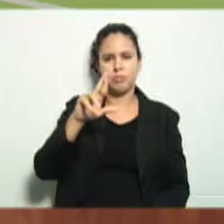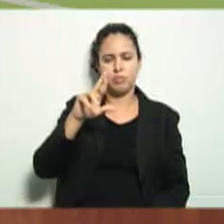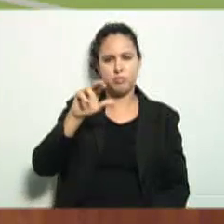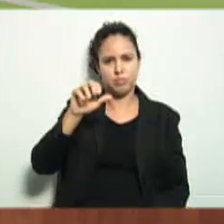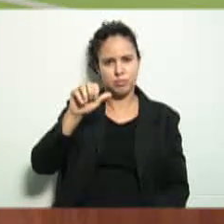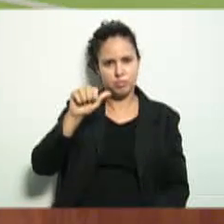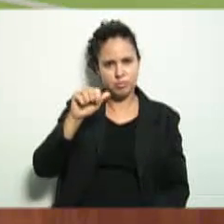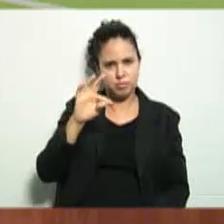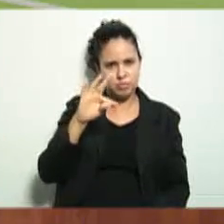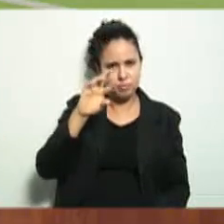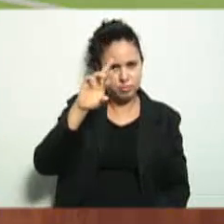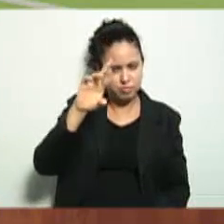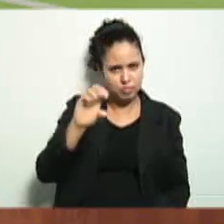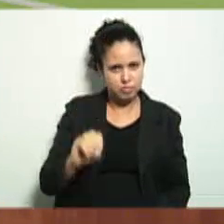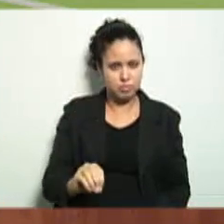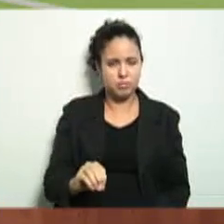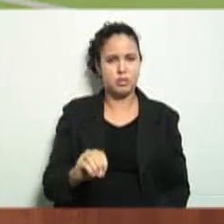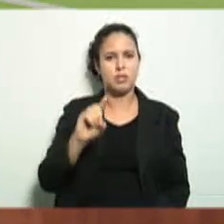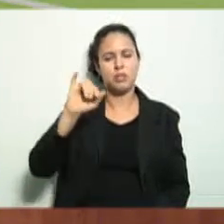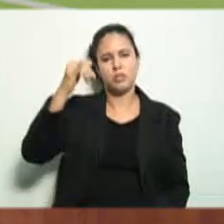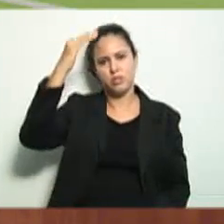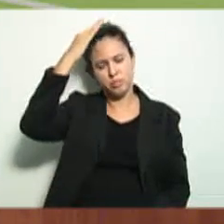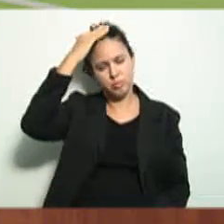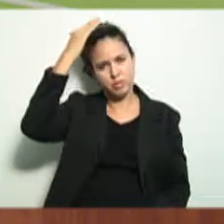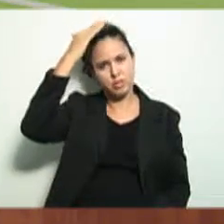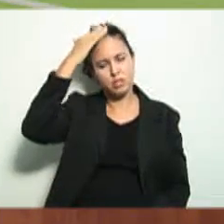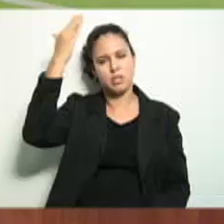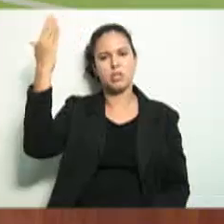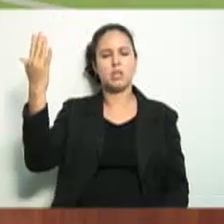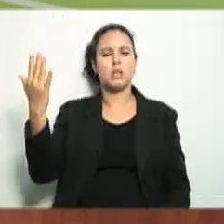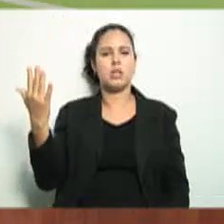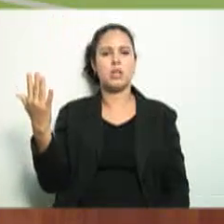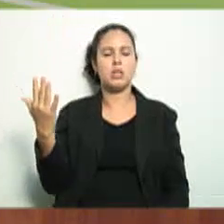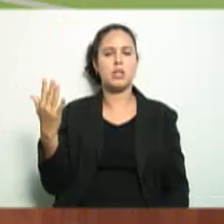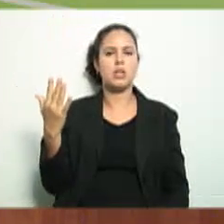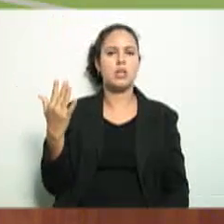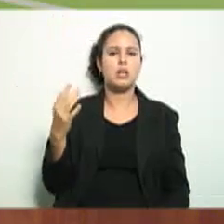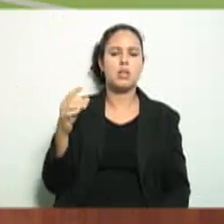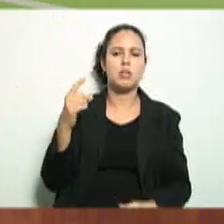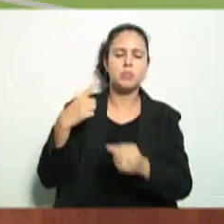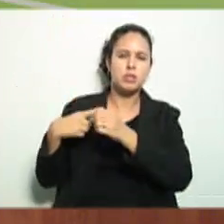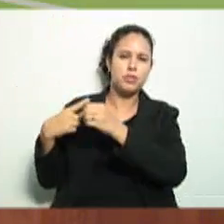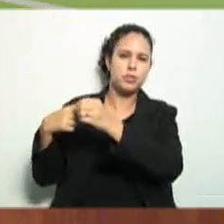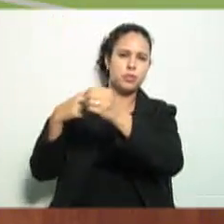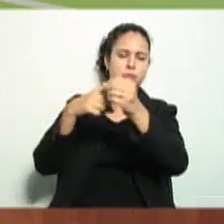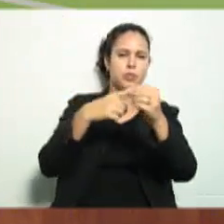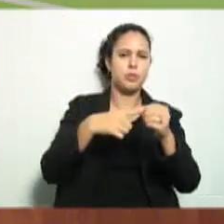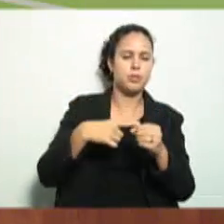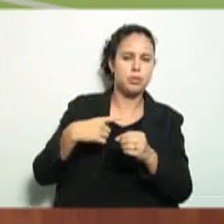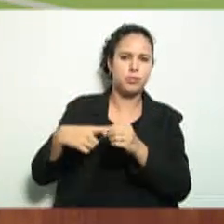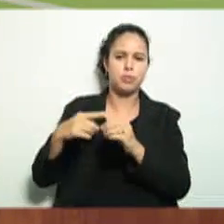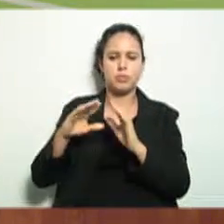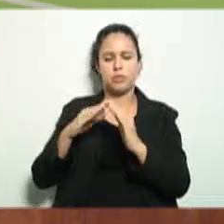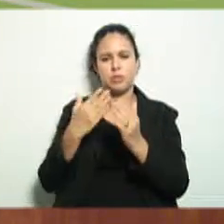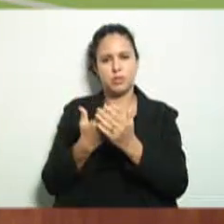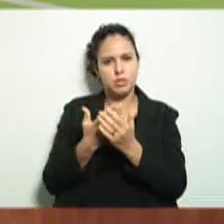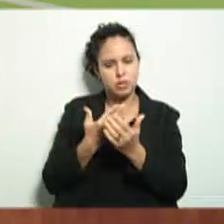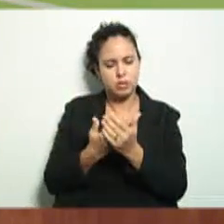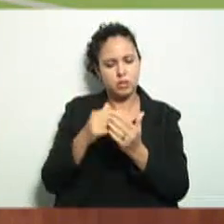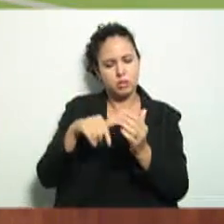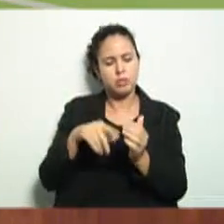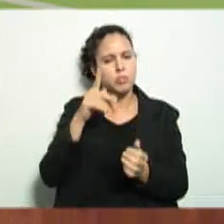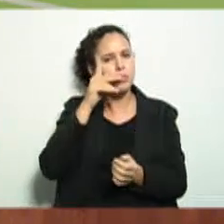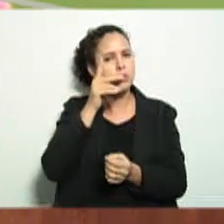Ji-Paraná, Priscila Rodrigues Chagas de Rolim de Moura e César Freitas Cassol, escola aqui em Porto Velho.